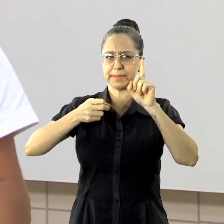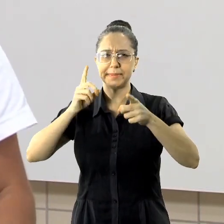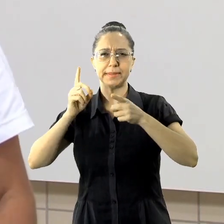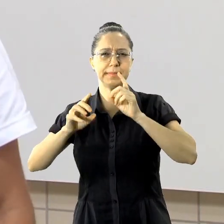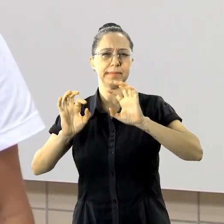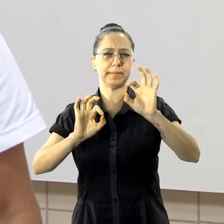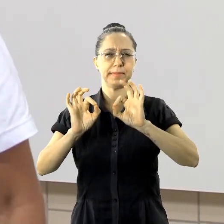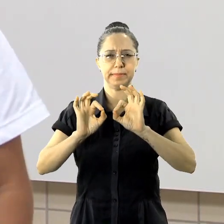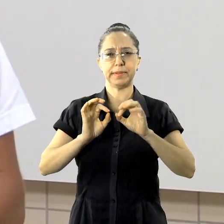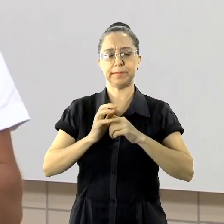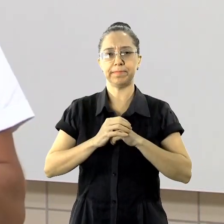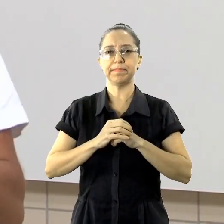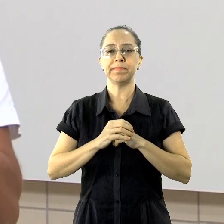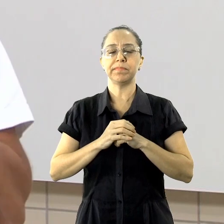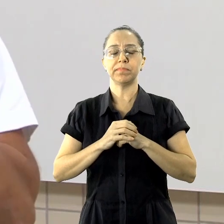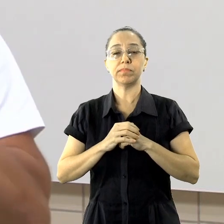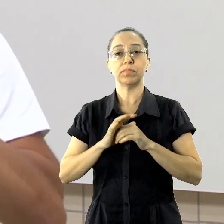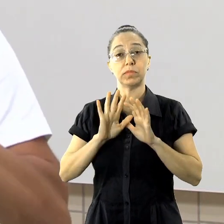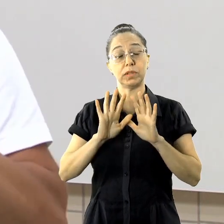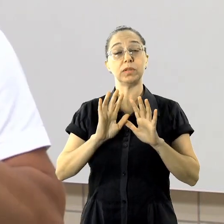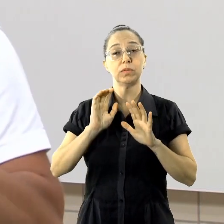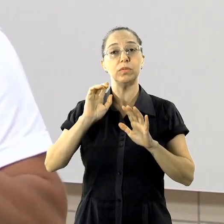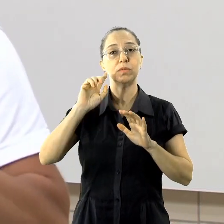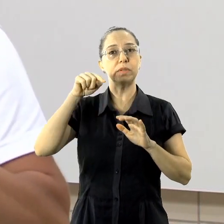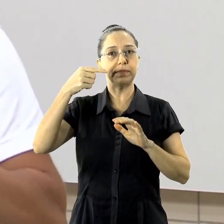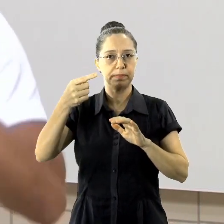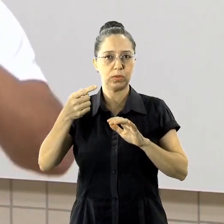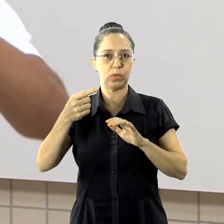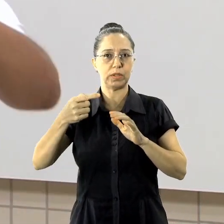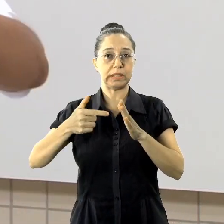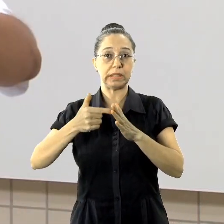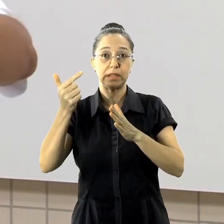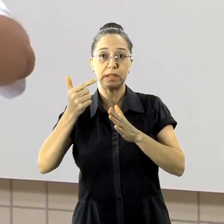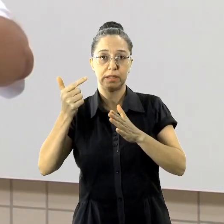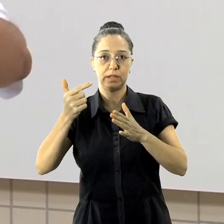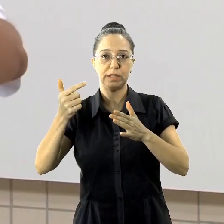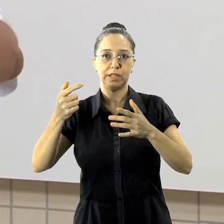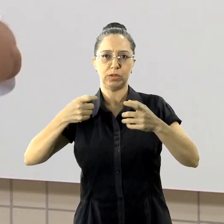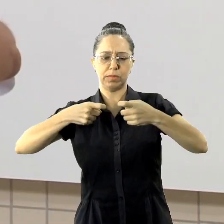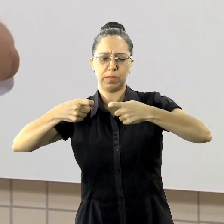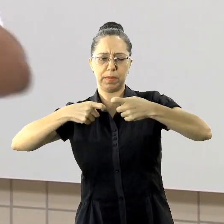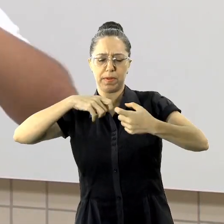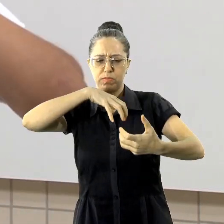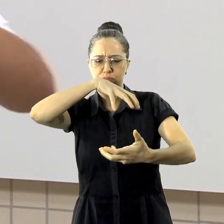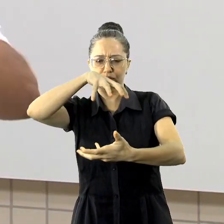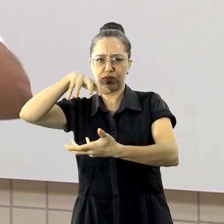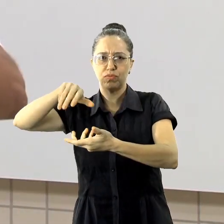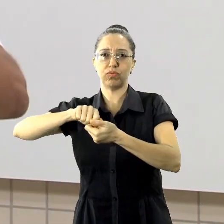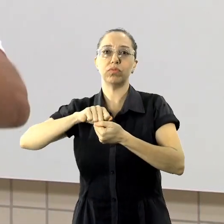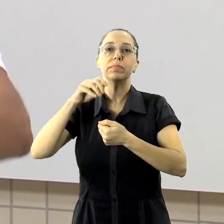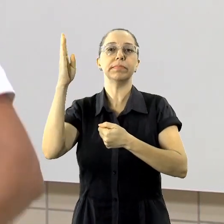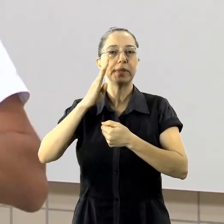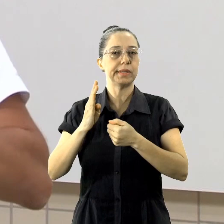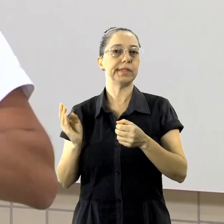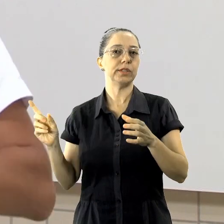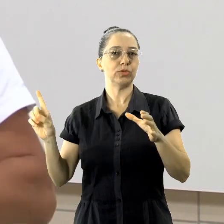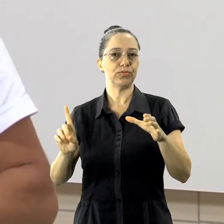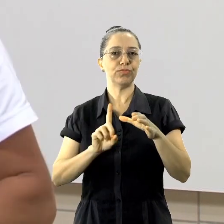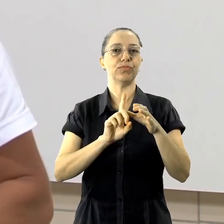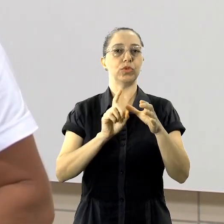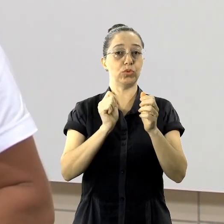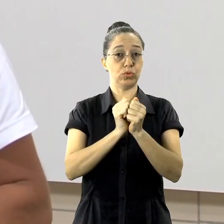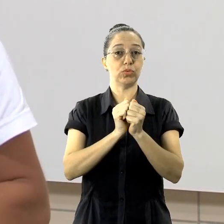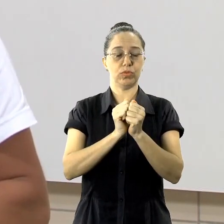nas próximas aulas, quando nós chegarmos lá na Segunda Guerra Mundial. E o Brasil participou desse evento, viu? Vamos falar sobre isso também. Quando